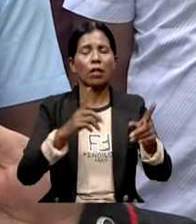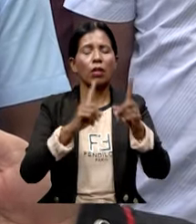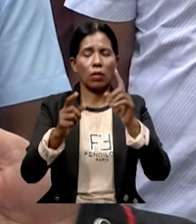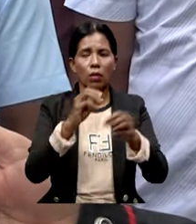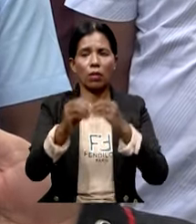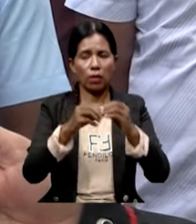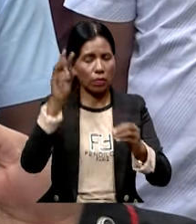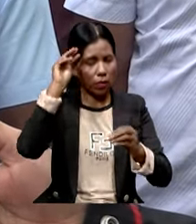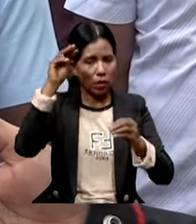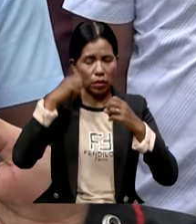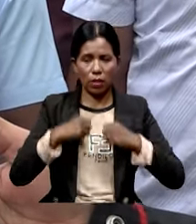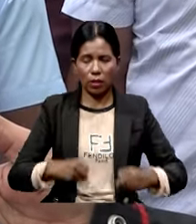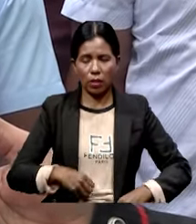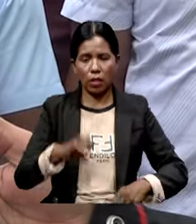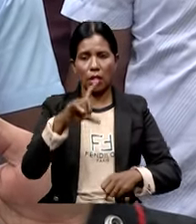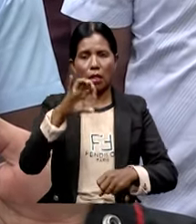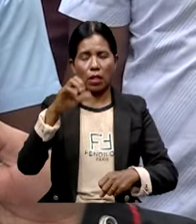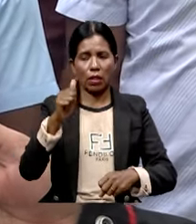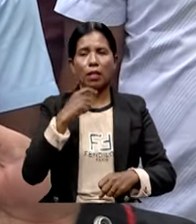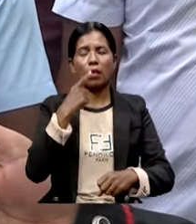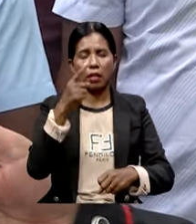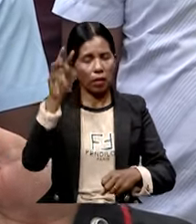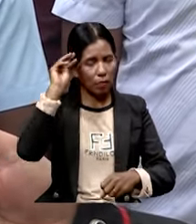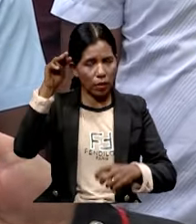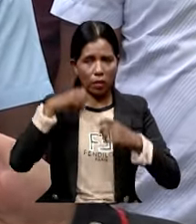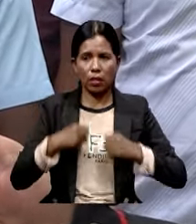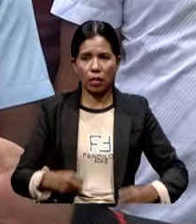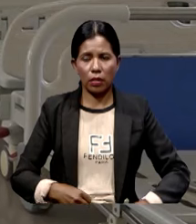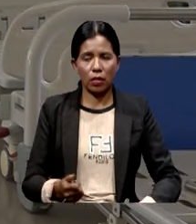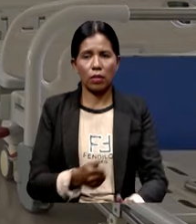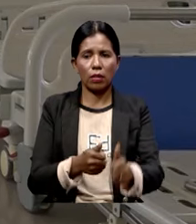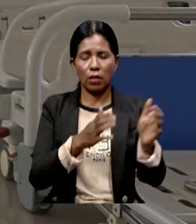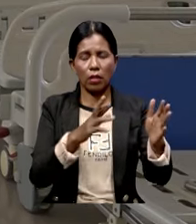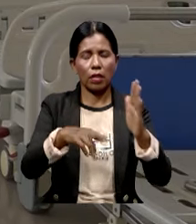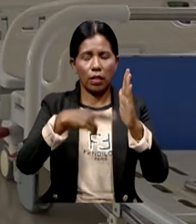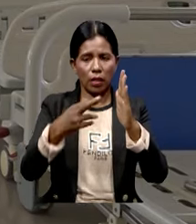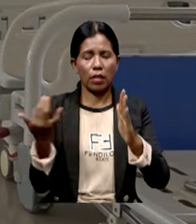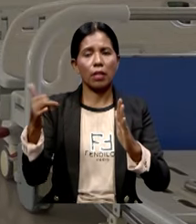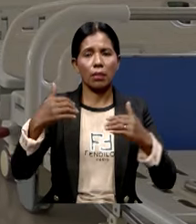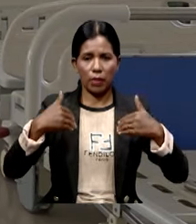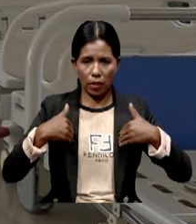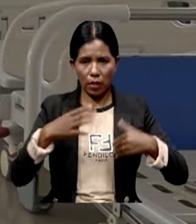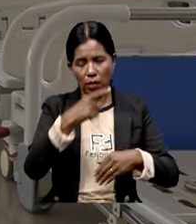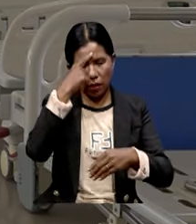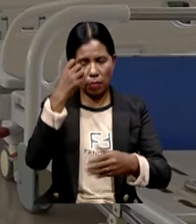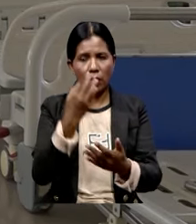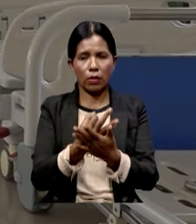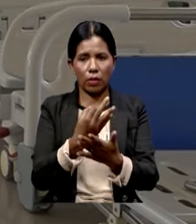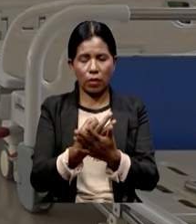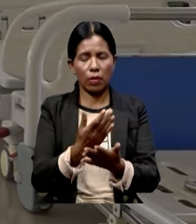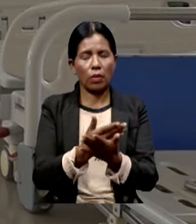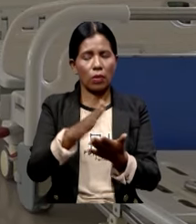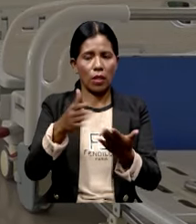né ministra saúde Elia dos Reis Amaral Hateten, Ministério Saúde se lautui procedimento legal ne beiha tam orçamento ba